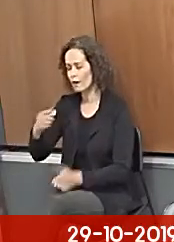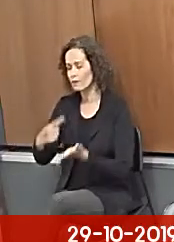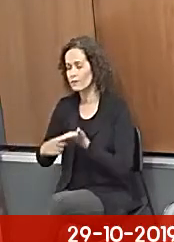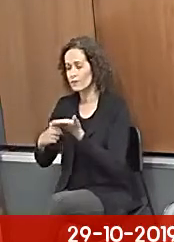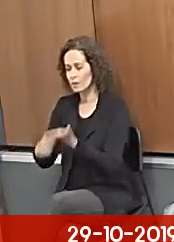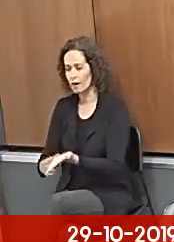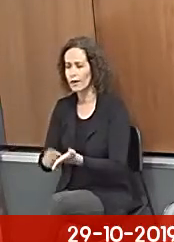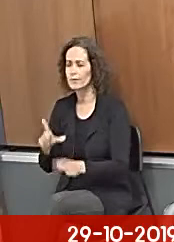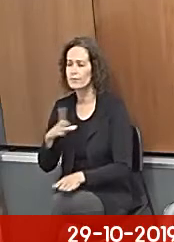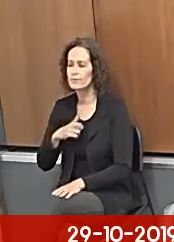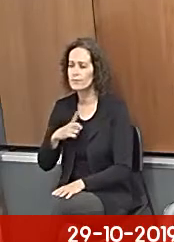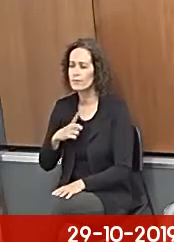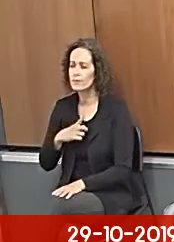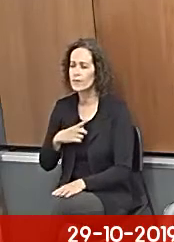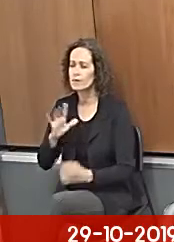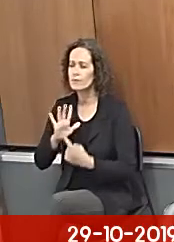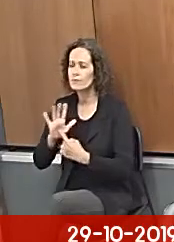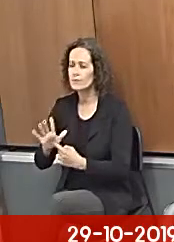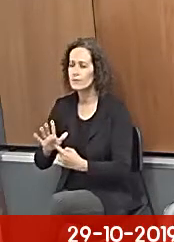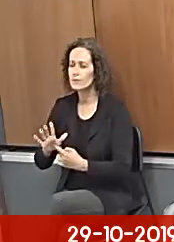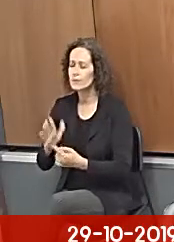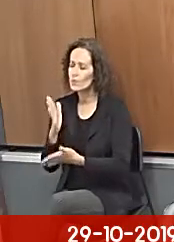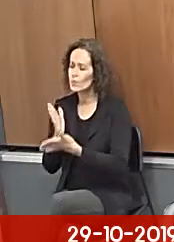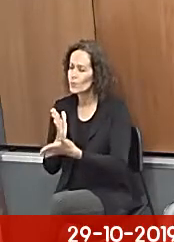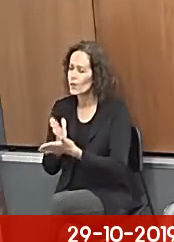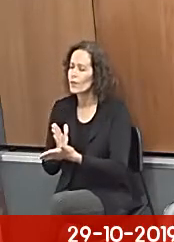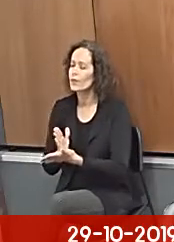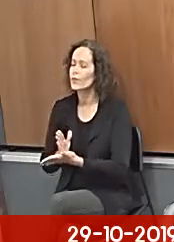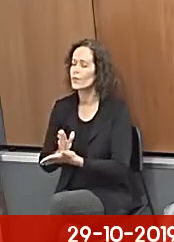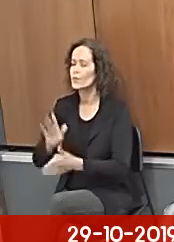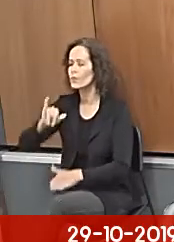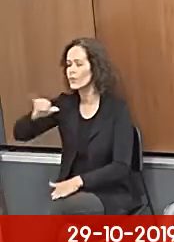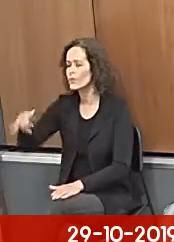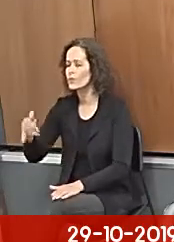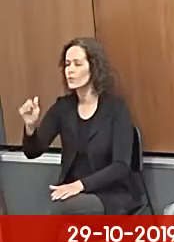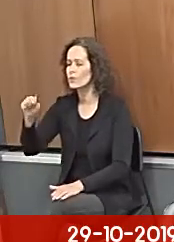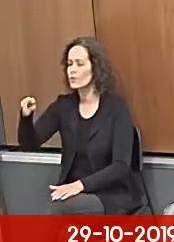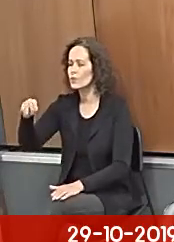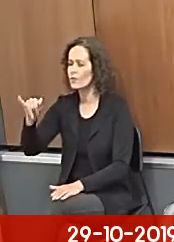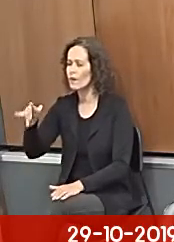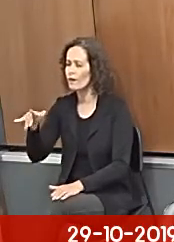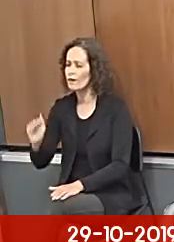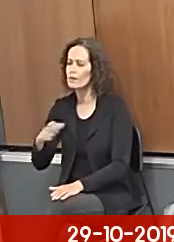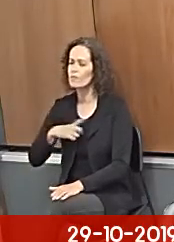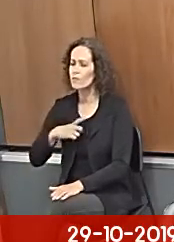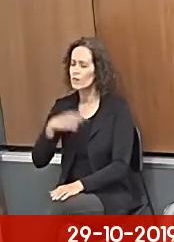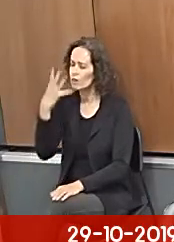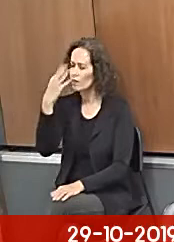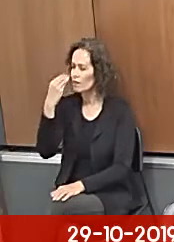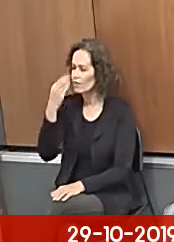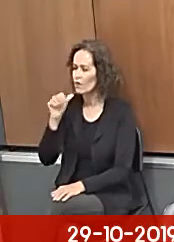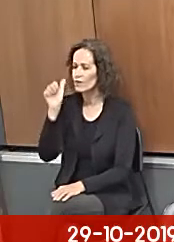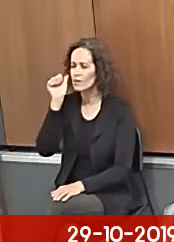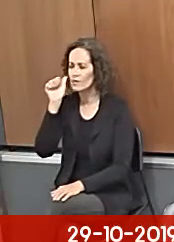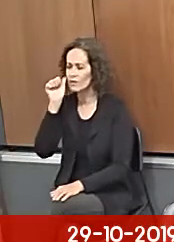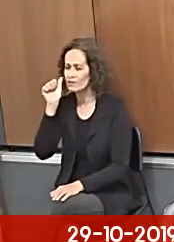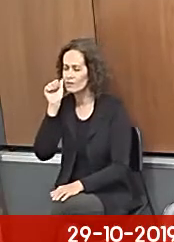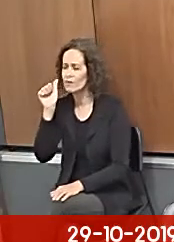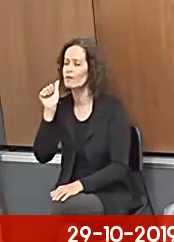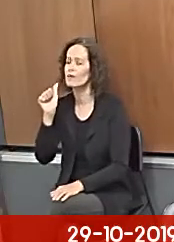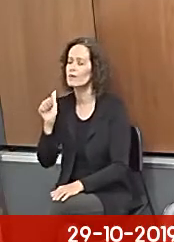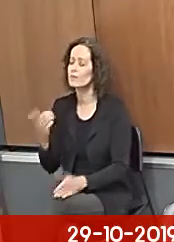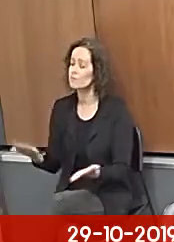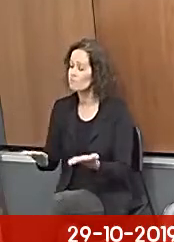meio tem o Jamaica, que era o Mr. M do Galo, foi um dos atletas convidados para permanecer. Ali embaixo tem uma foto com a senhora Adriana Branco, que hoje está trabalhando